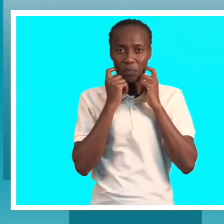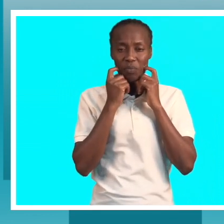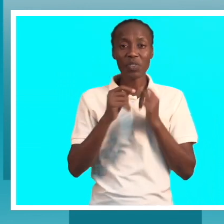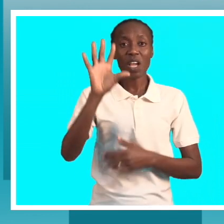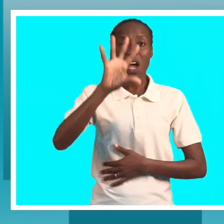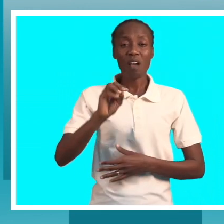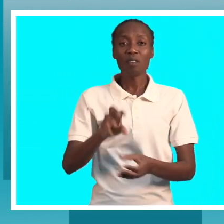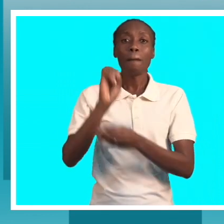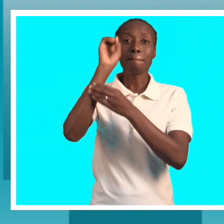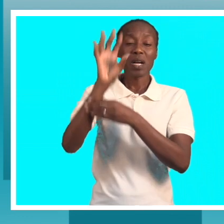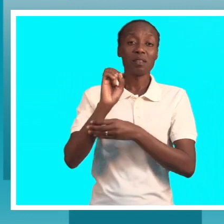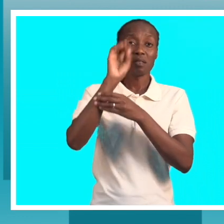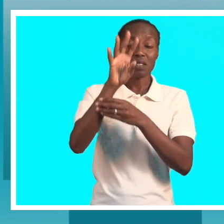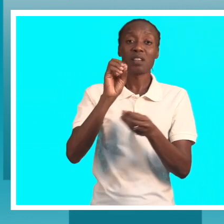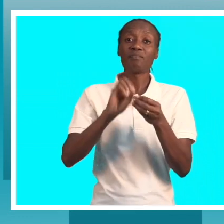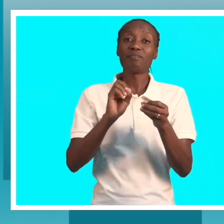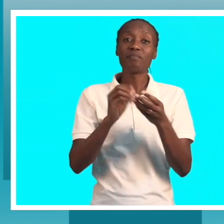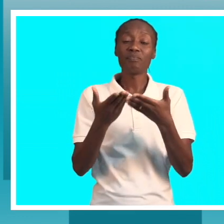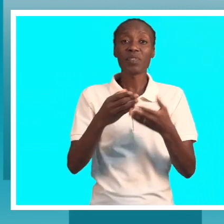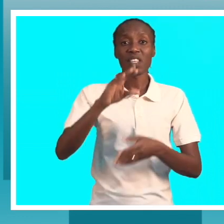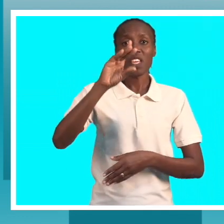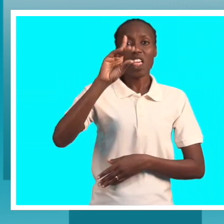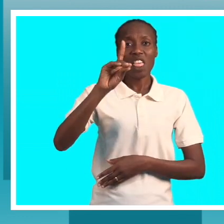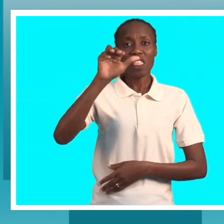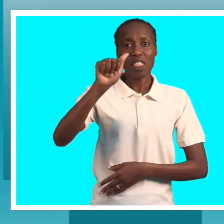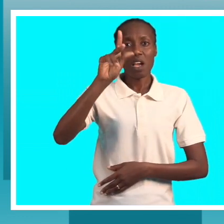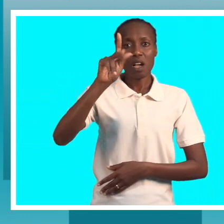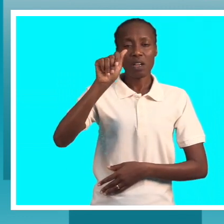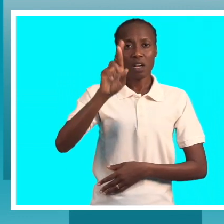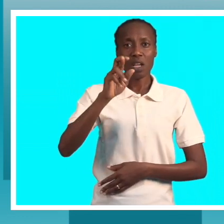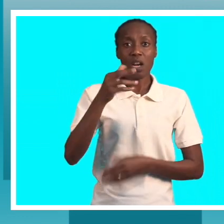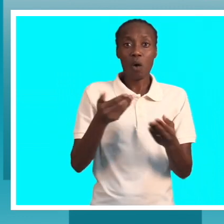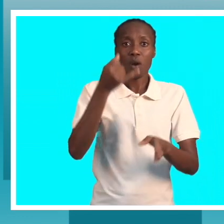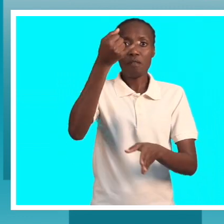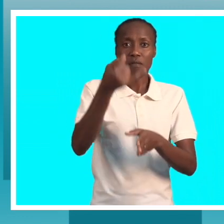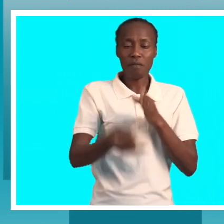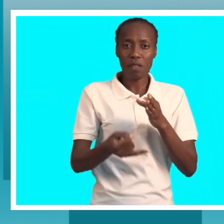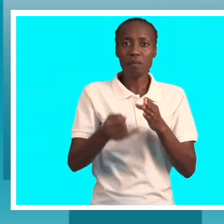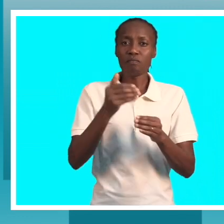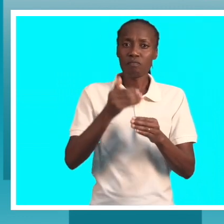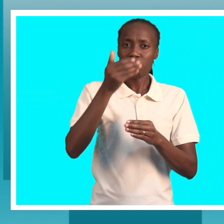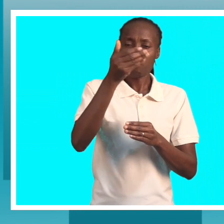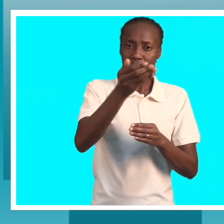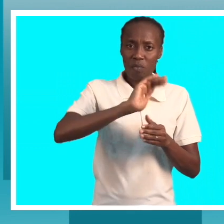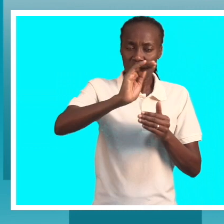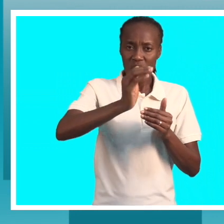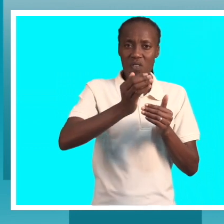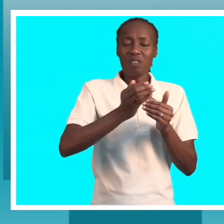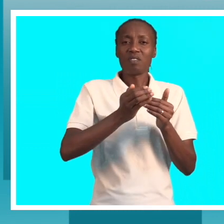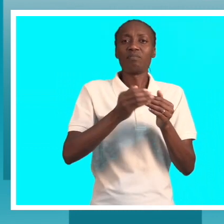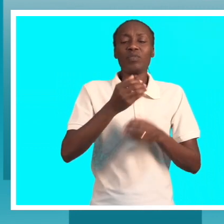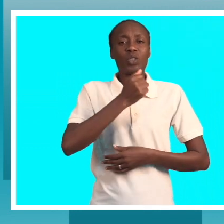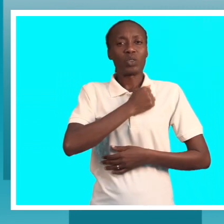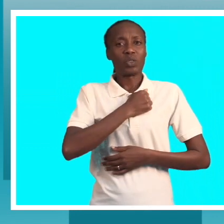que falamos sobretudo da participação de Moçambique no Afro Basket, que vai decorrer em Dakar, e